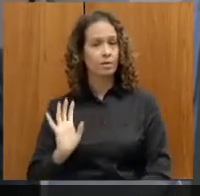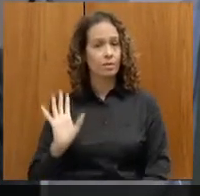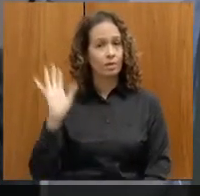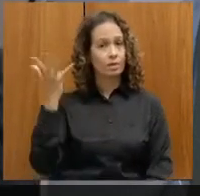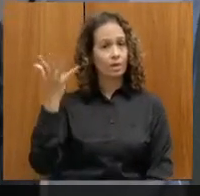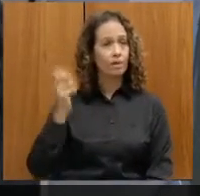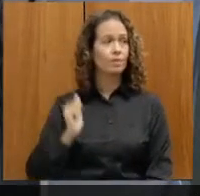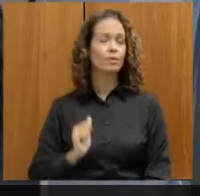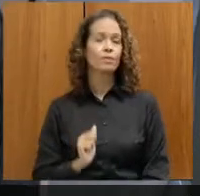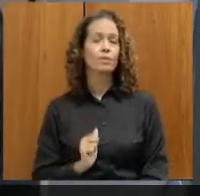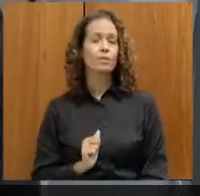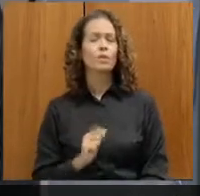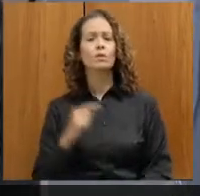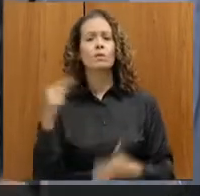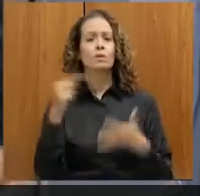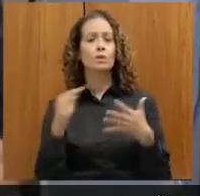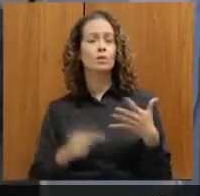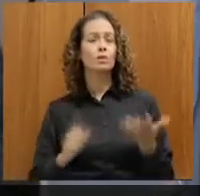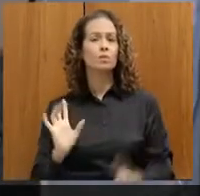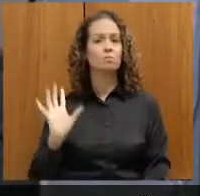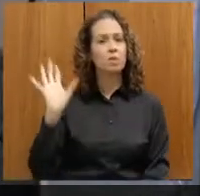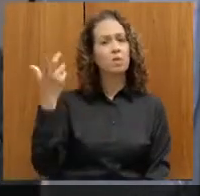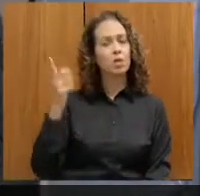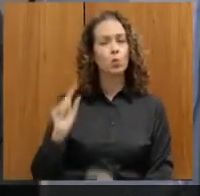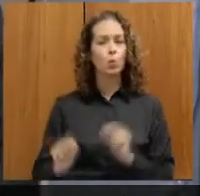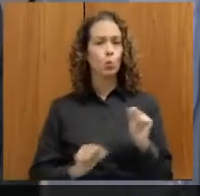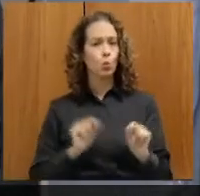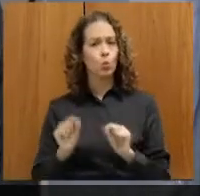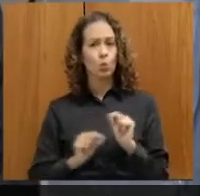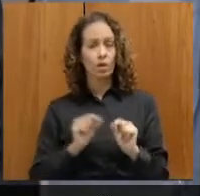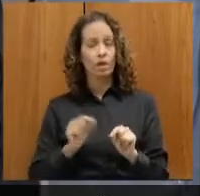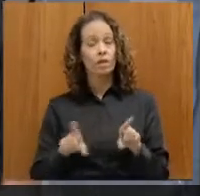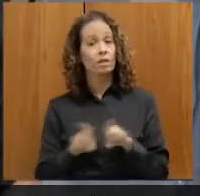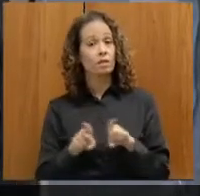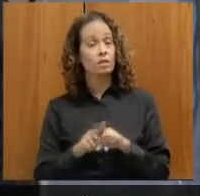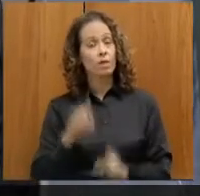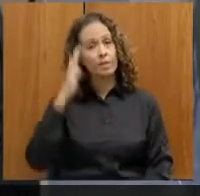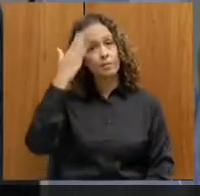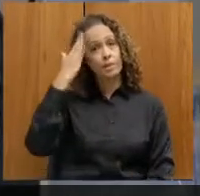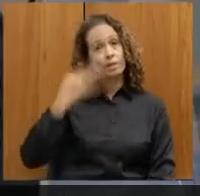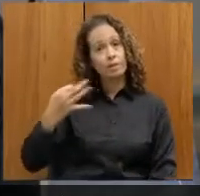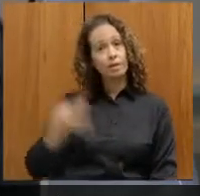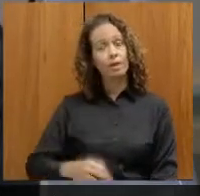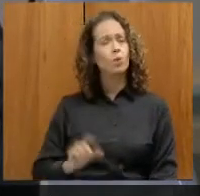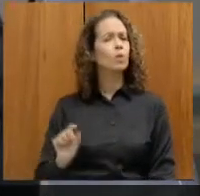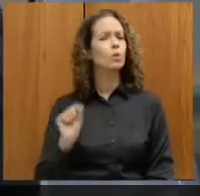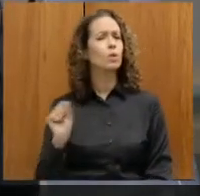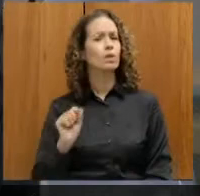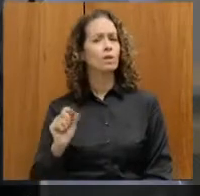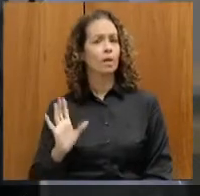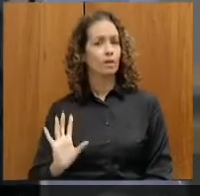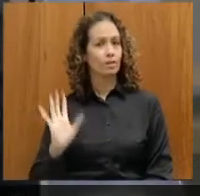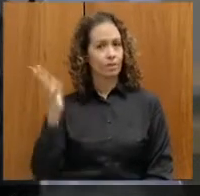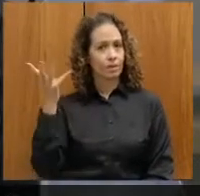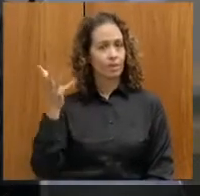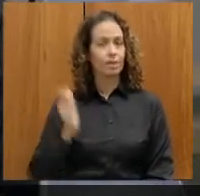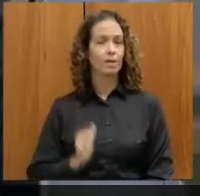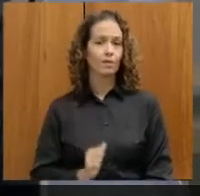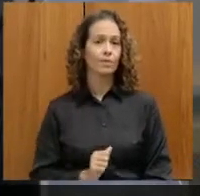que que as coisas o que que tá acontecendo e até para compreender o que que tá acontecendo